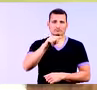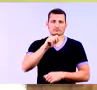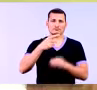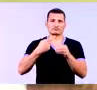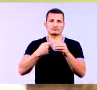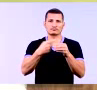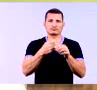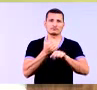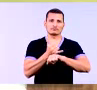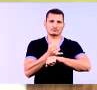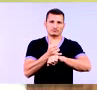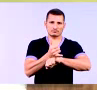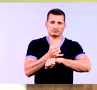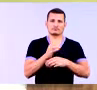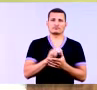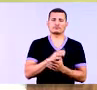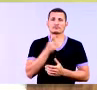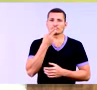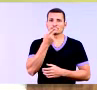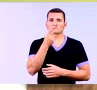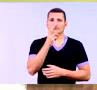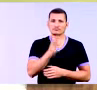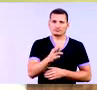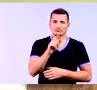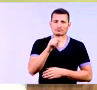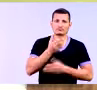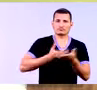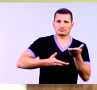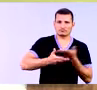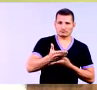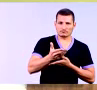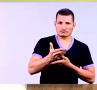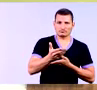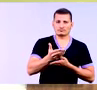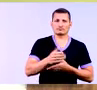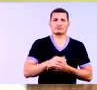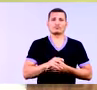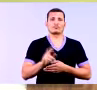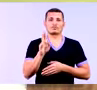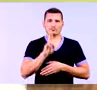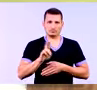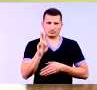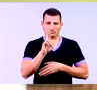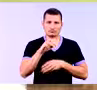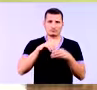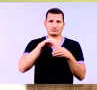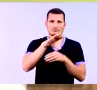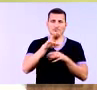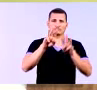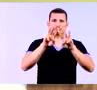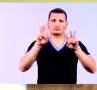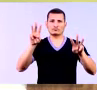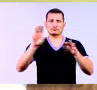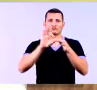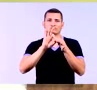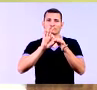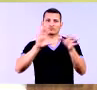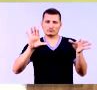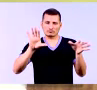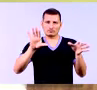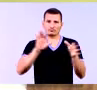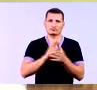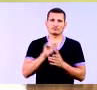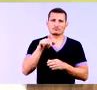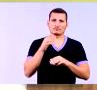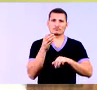que a resposta dessa questão é a interação entre o usuário e o conteúdo que o site deixa disponível, né? A participação do usuário